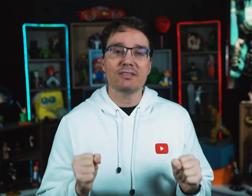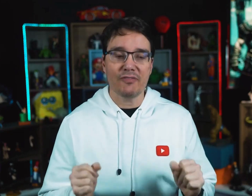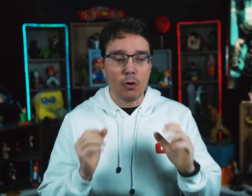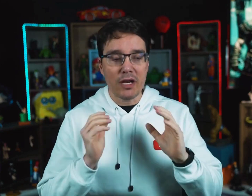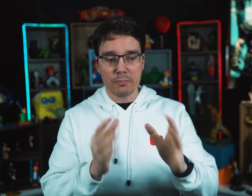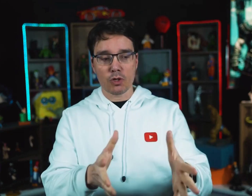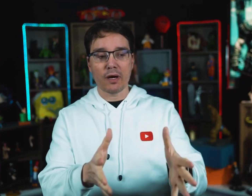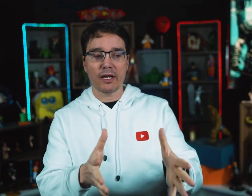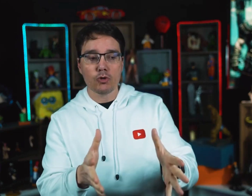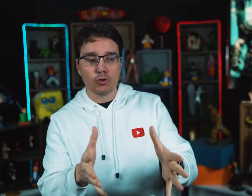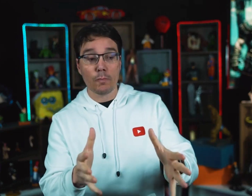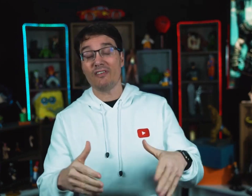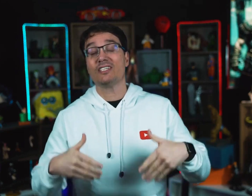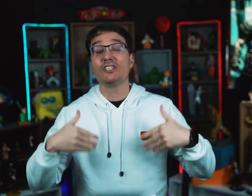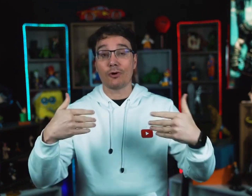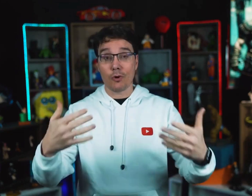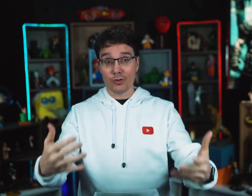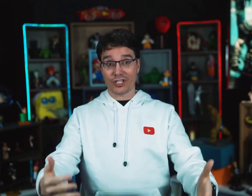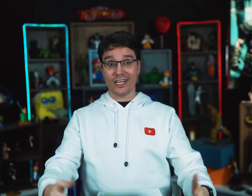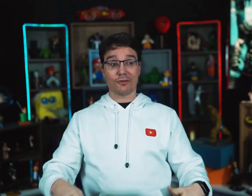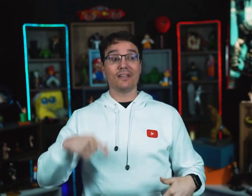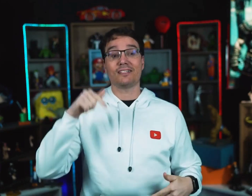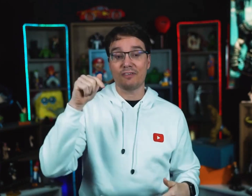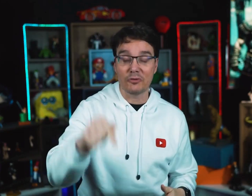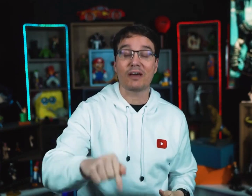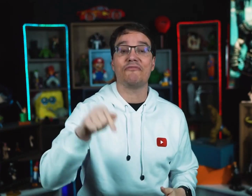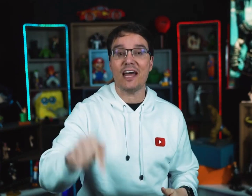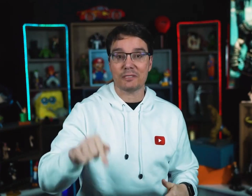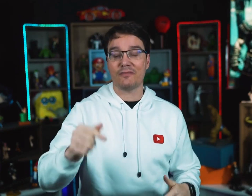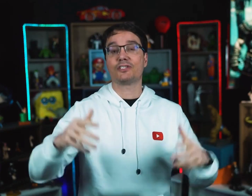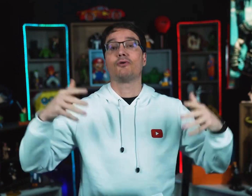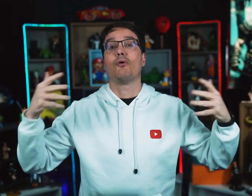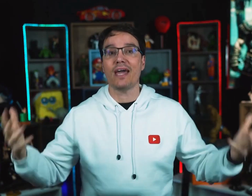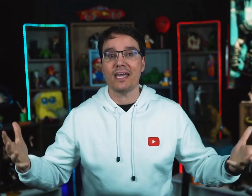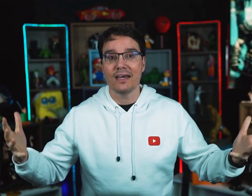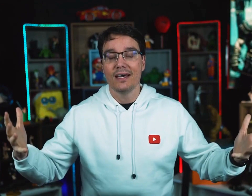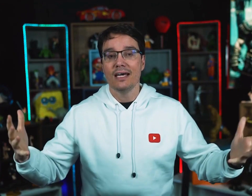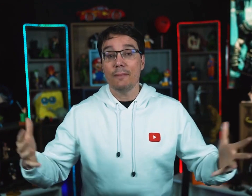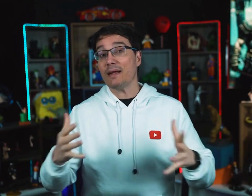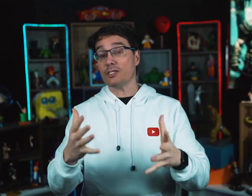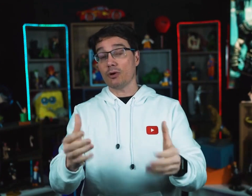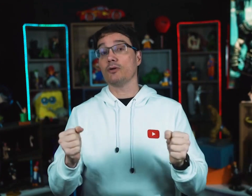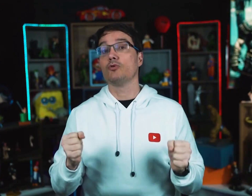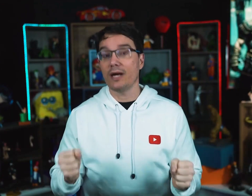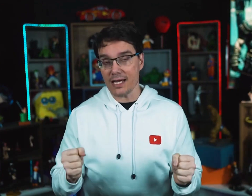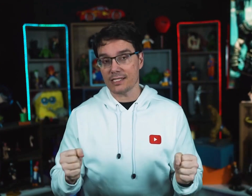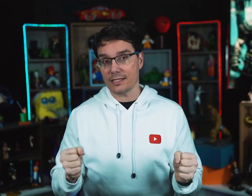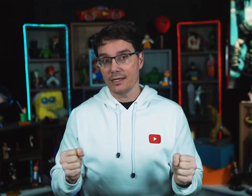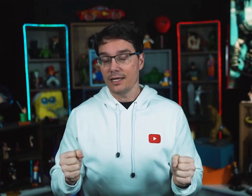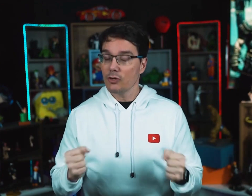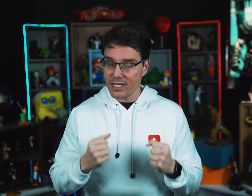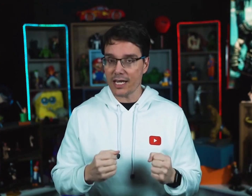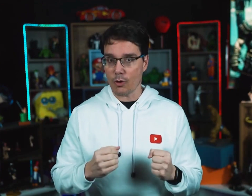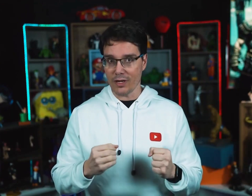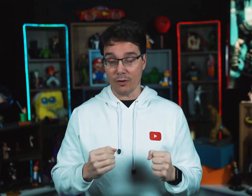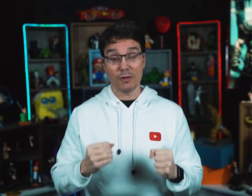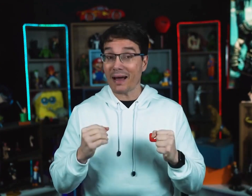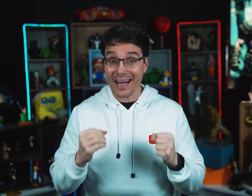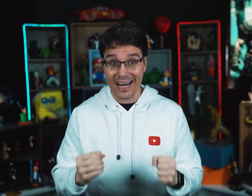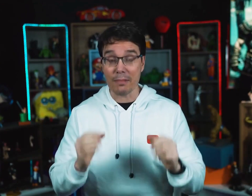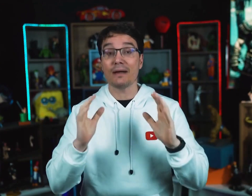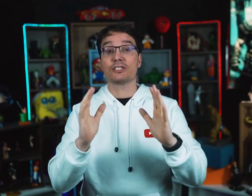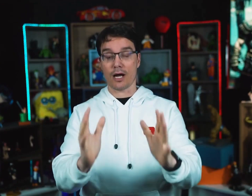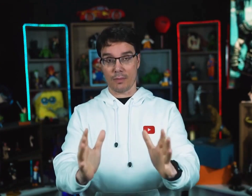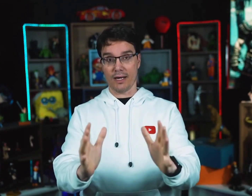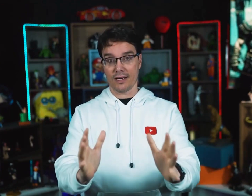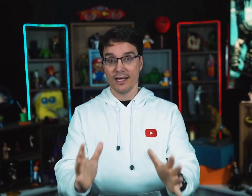Sabe aquele momento que você fica olhando pro seu canal no YouTube pra ver se chegou algum inscrito, né? Você fica dando um refresh pra ver se chegou alguém e parece que seu canal não cresce? Eu sei que é ruim